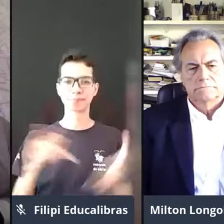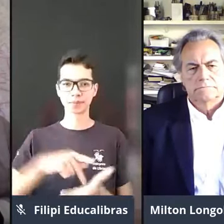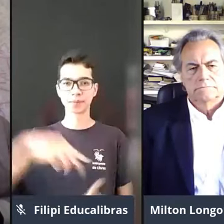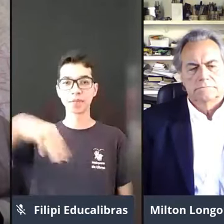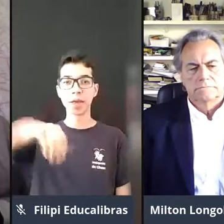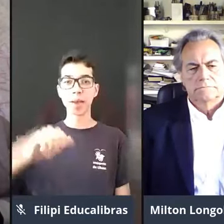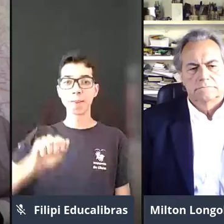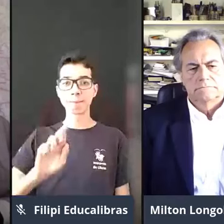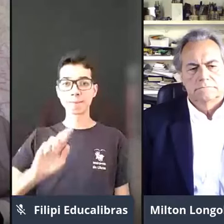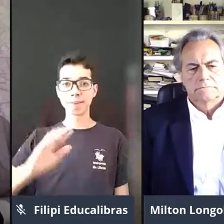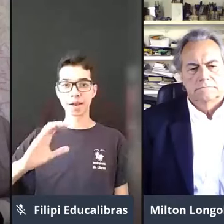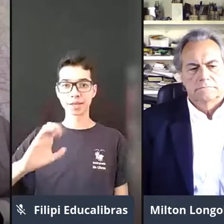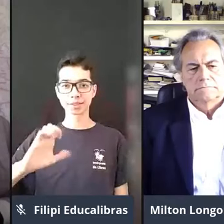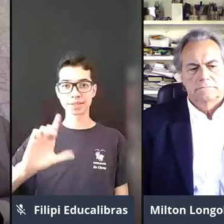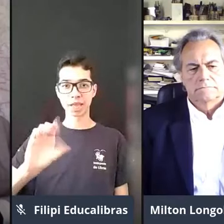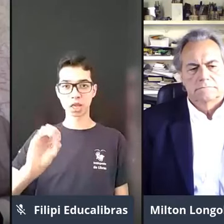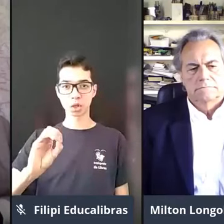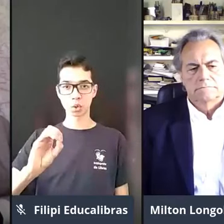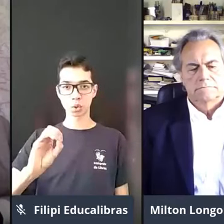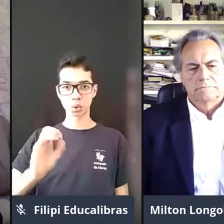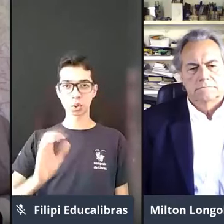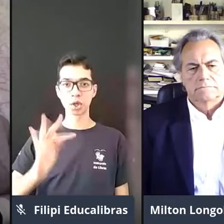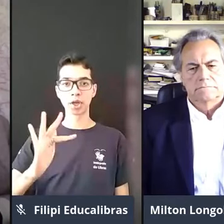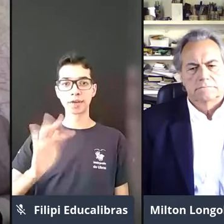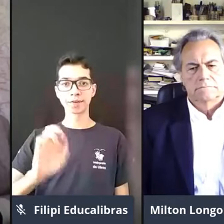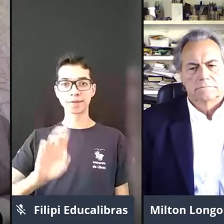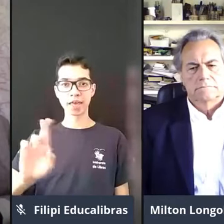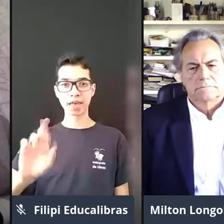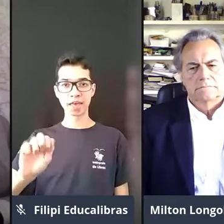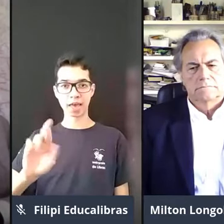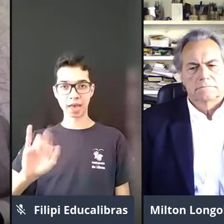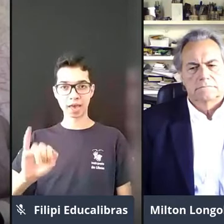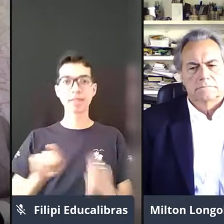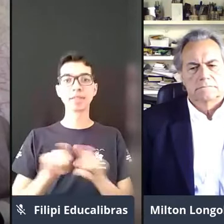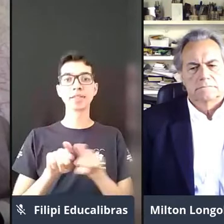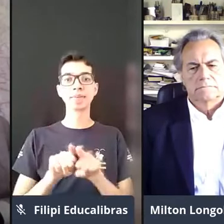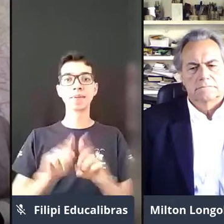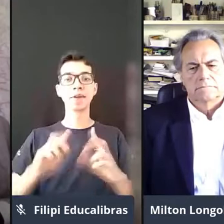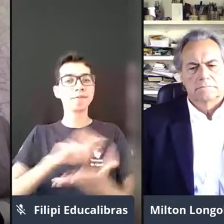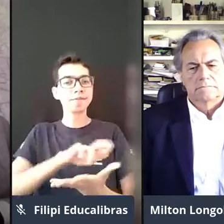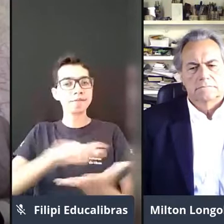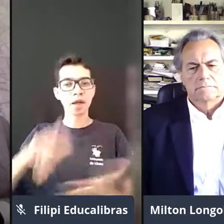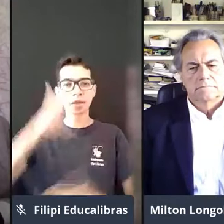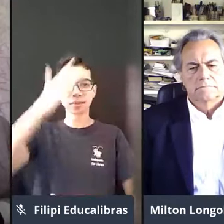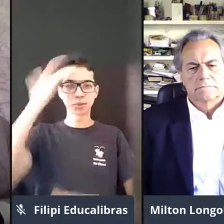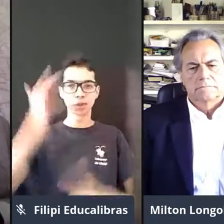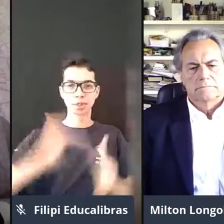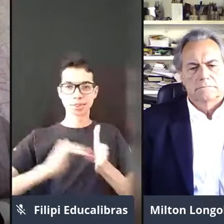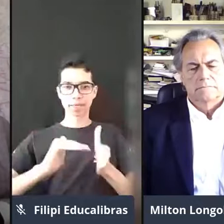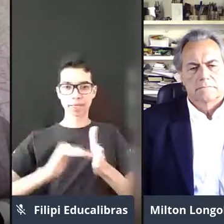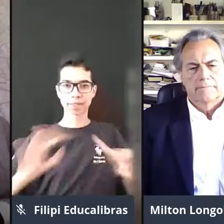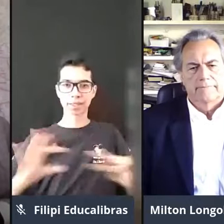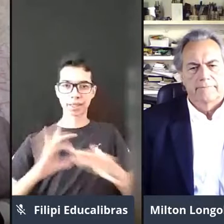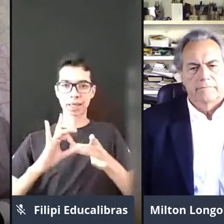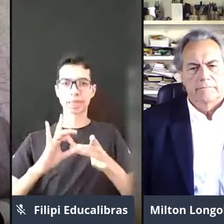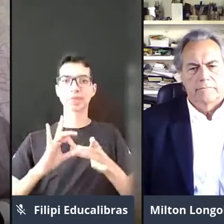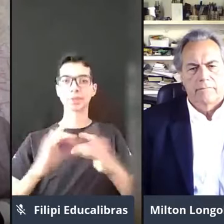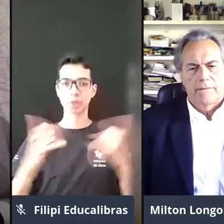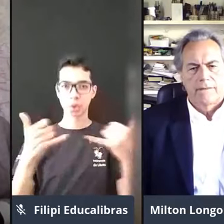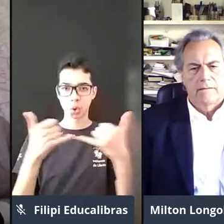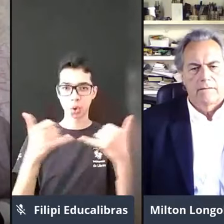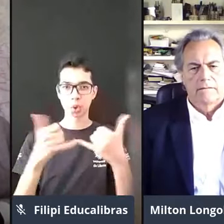Ferrari, né, todo o pessoal da secretaria já está conectado, a Débora